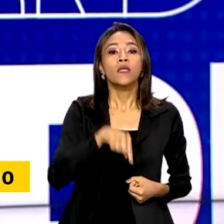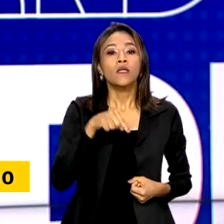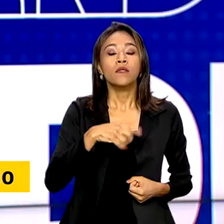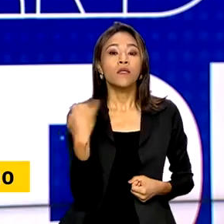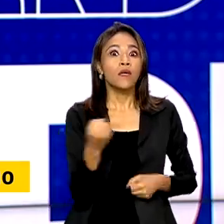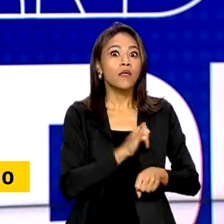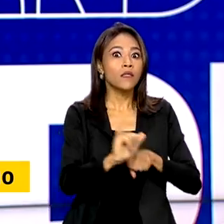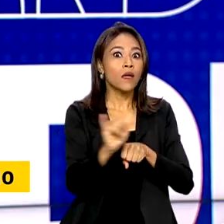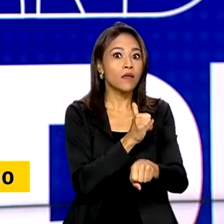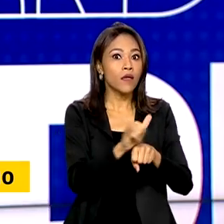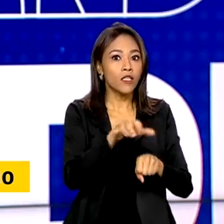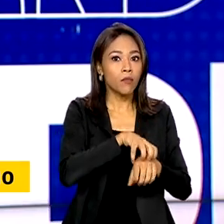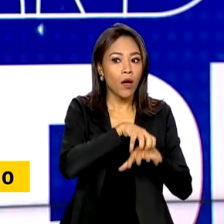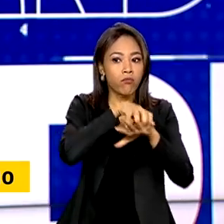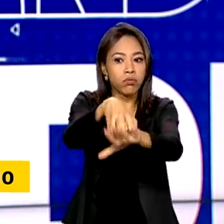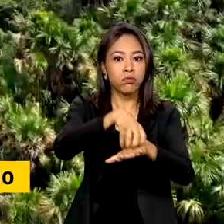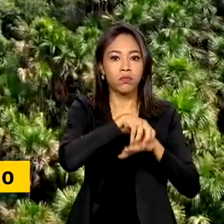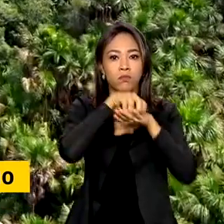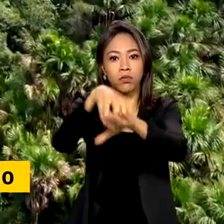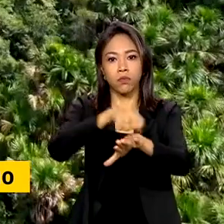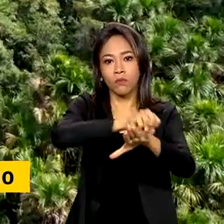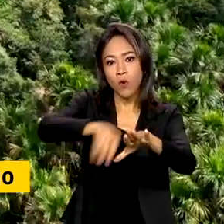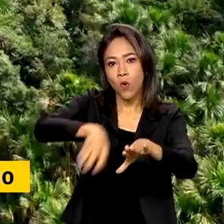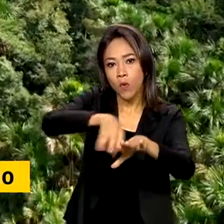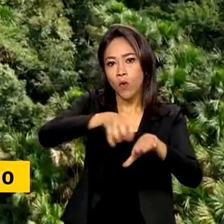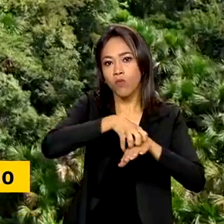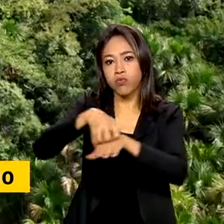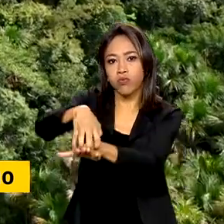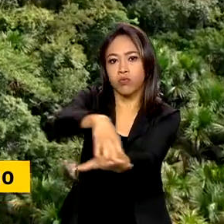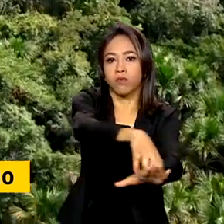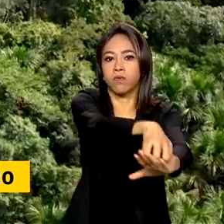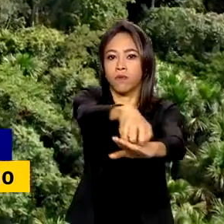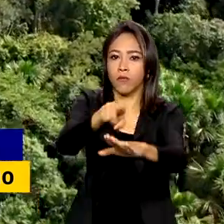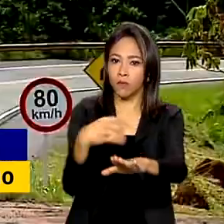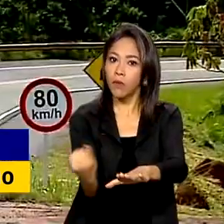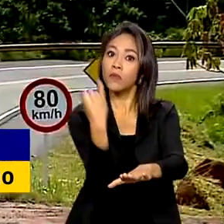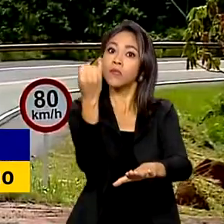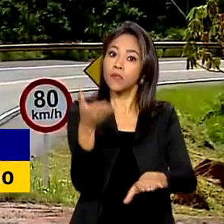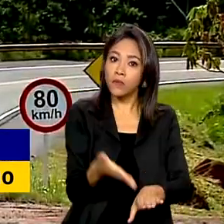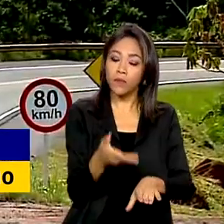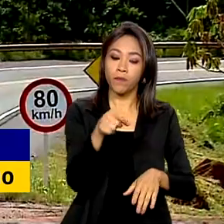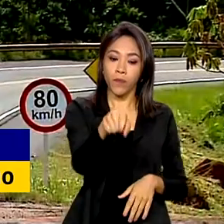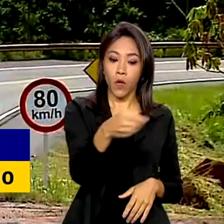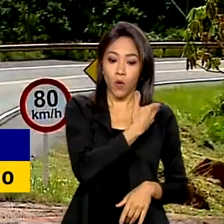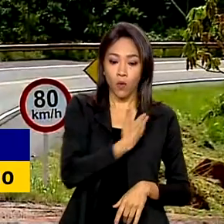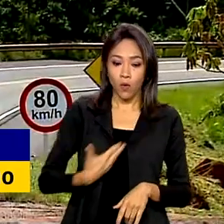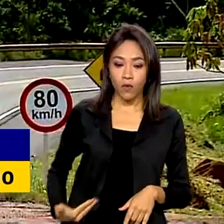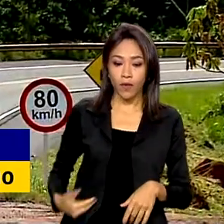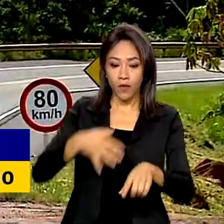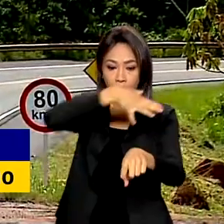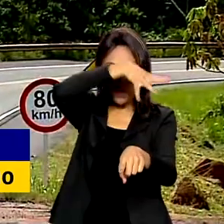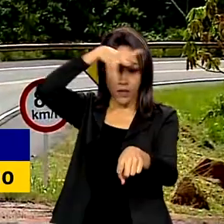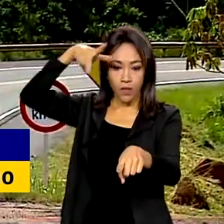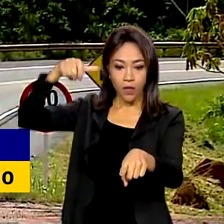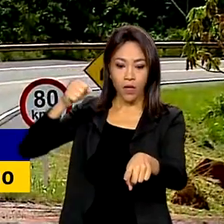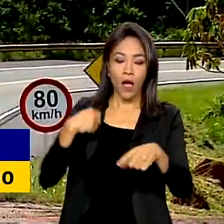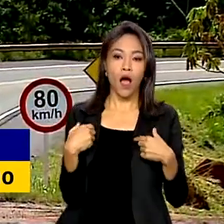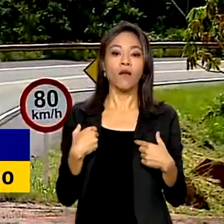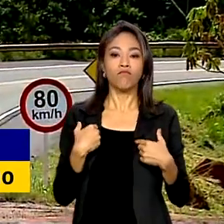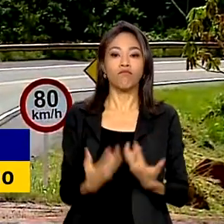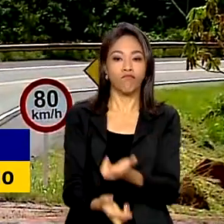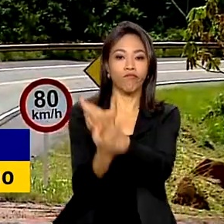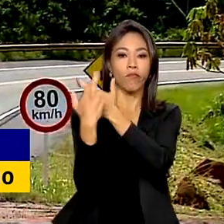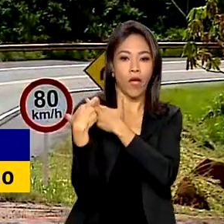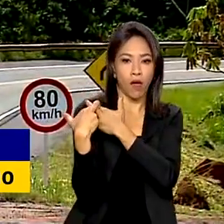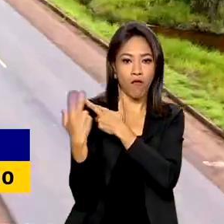produção agrícola do Centro-Oeste. Com a assinatura do acordo, o governo de Mato Grosso assume a administração da